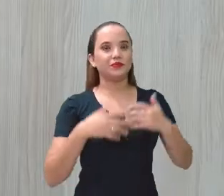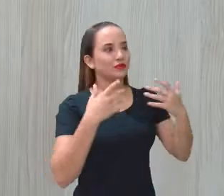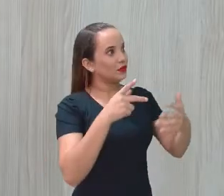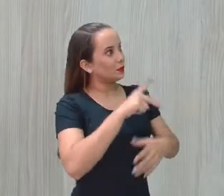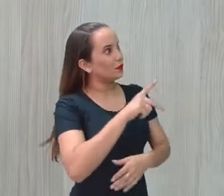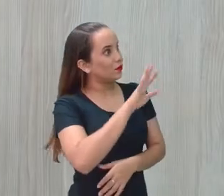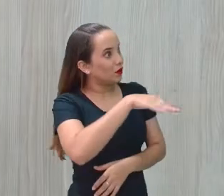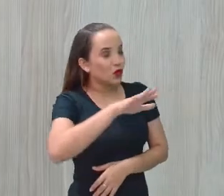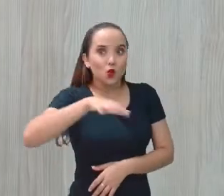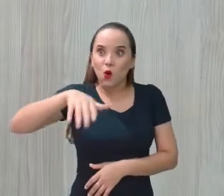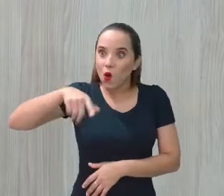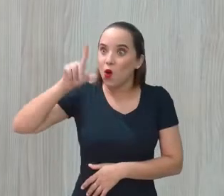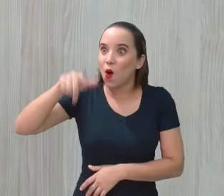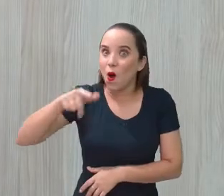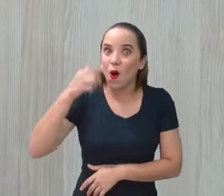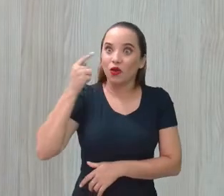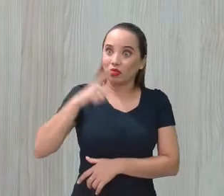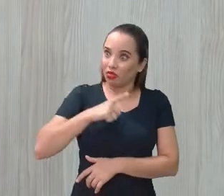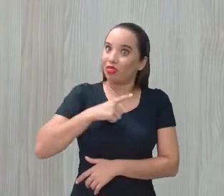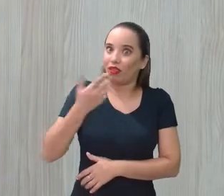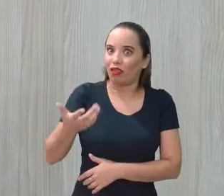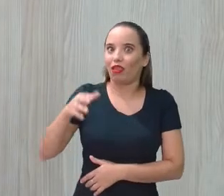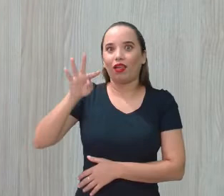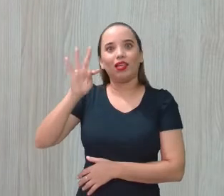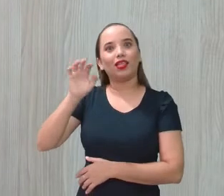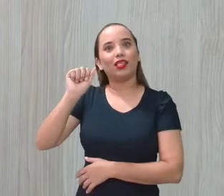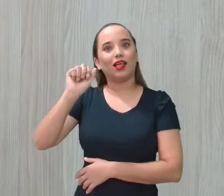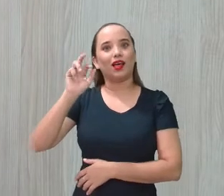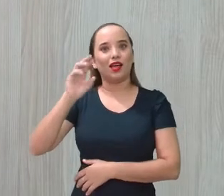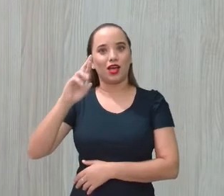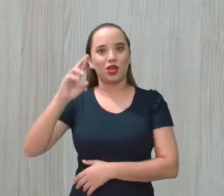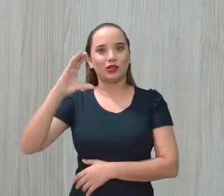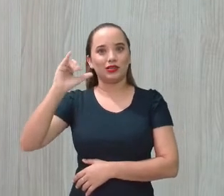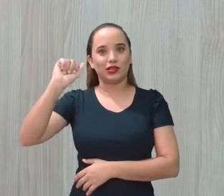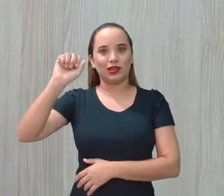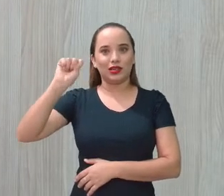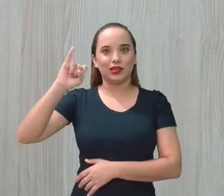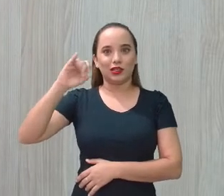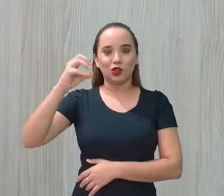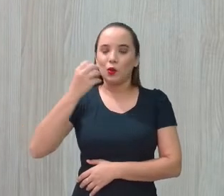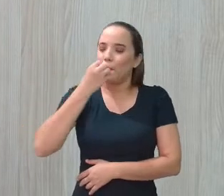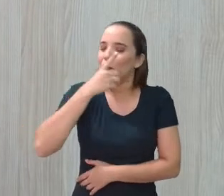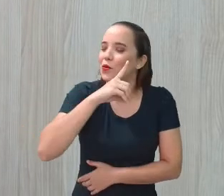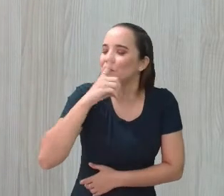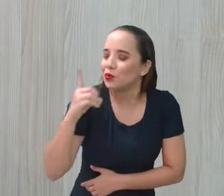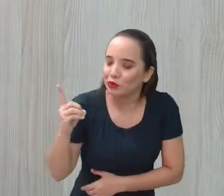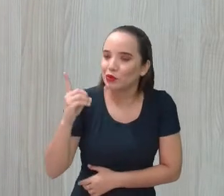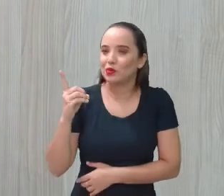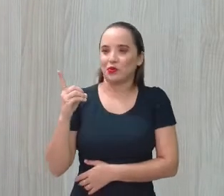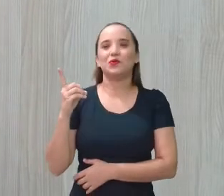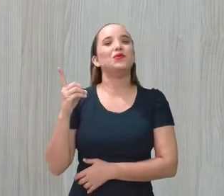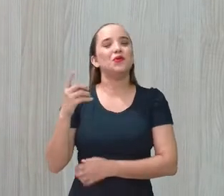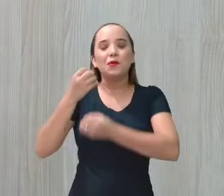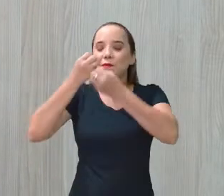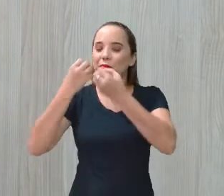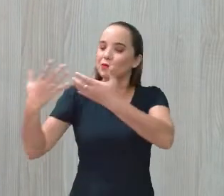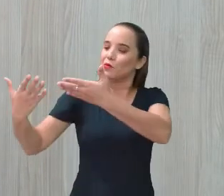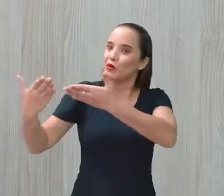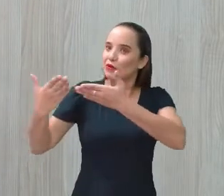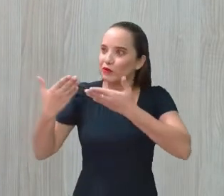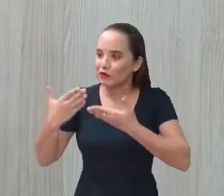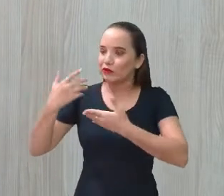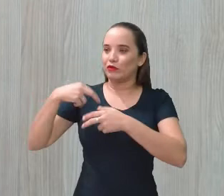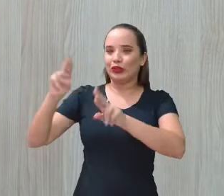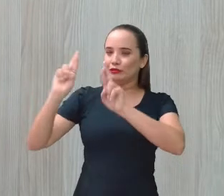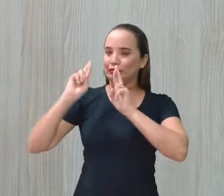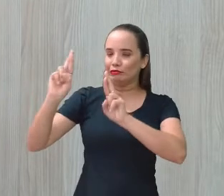Carla, Temos Tarcísio acabou de entrar. Bom dia, Tarcísio. Bom dia, muito Tarcísio, bem-vindo. arrasou. Bem-vindo. Bem-vindo, espero que